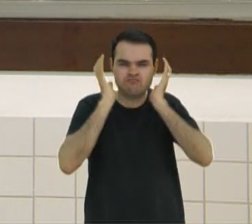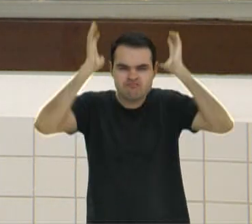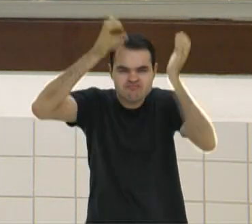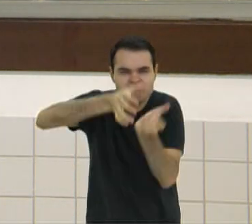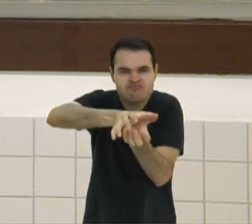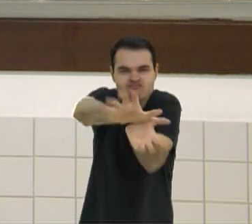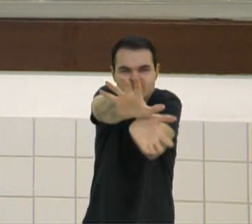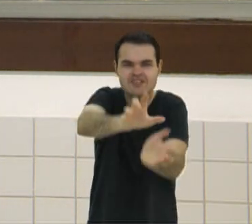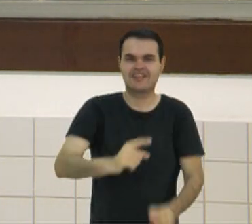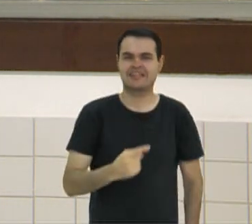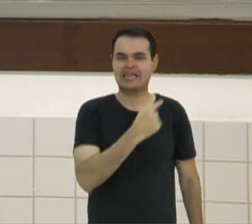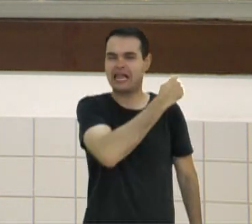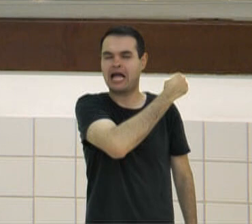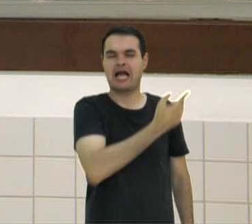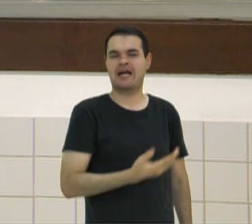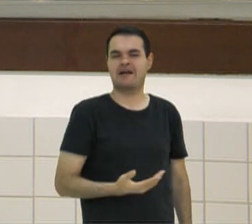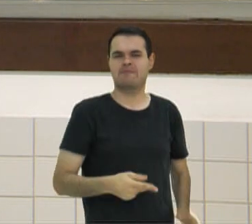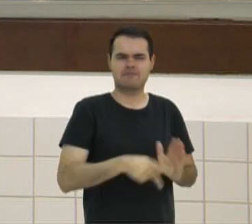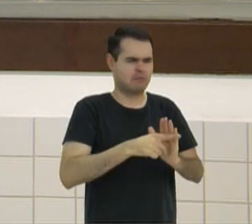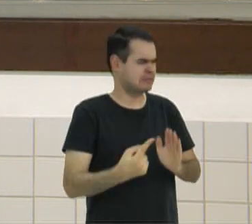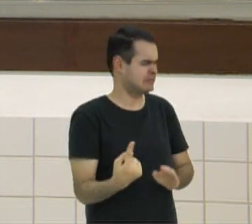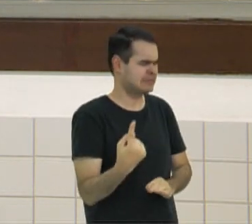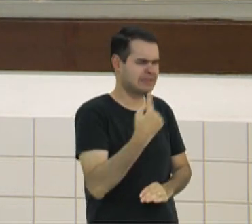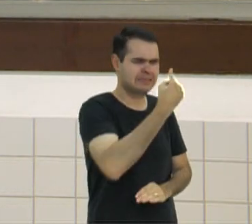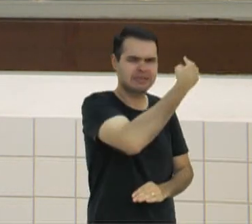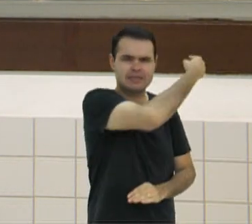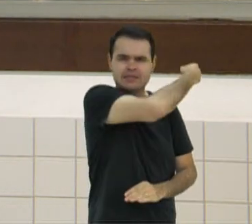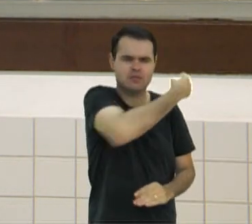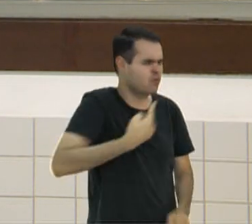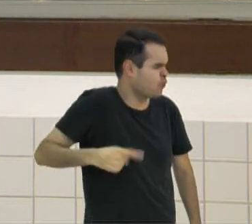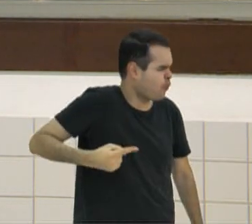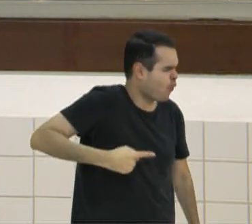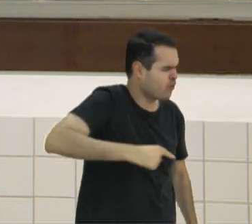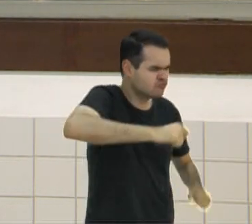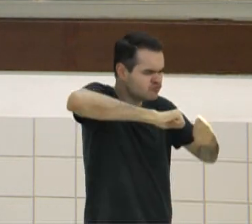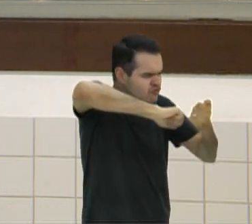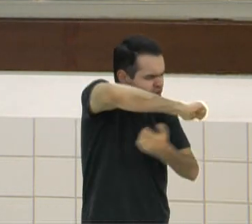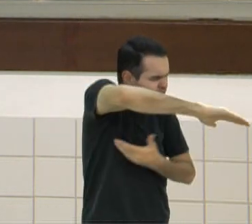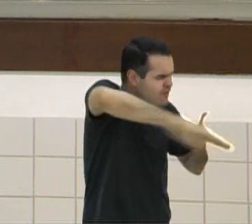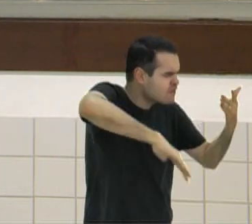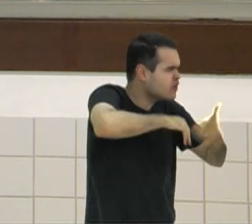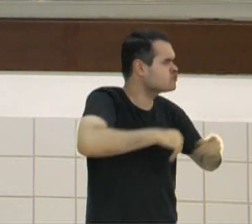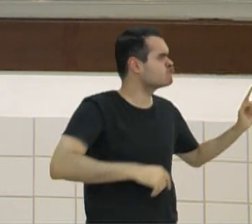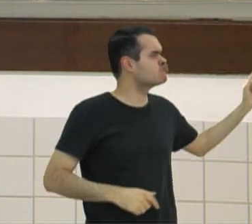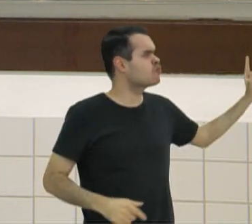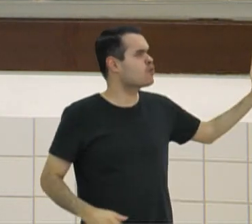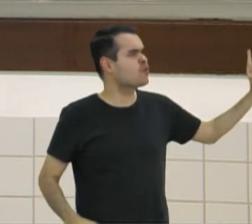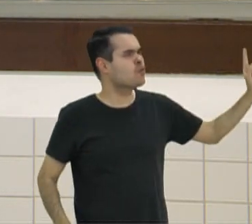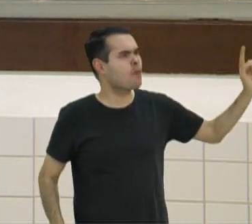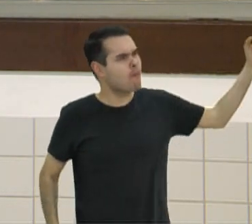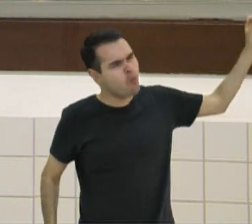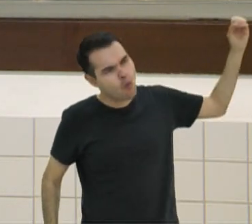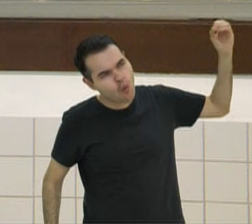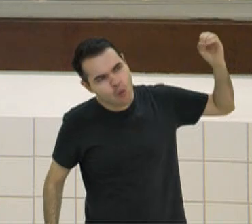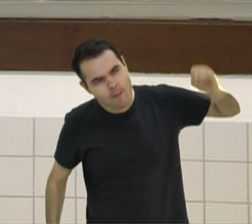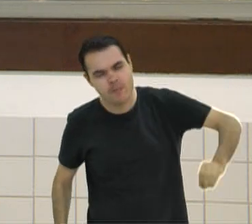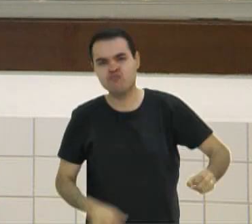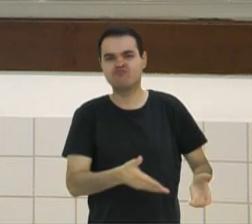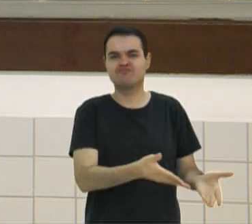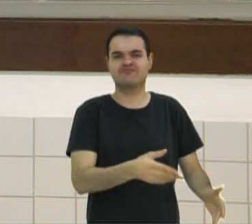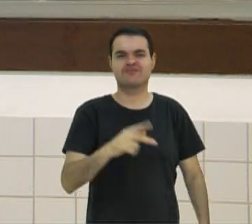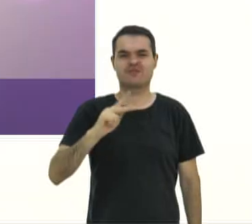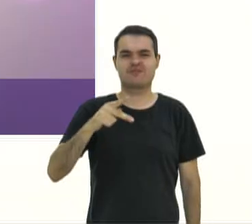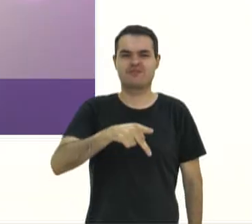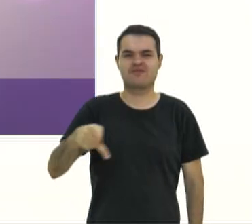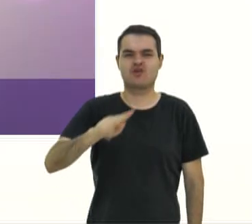veio lá da Terra, lá dos confins do universo, né? O professor Hugo.